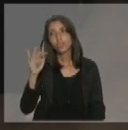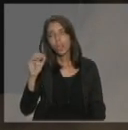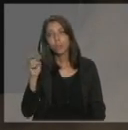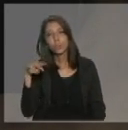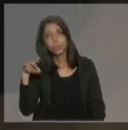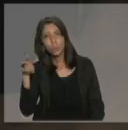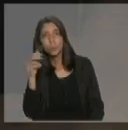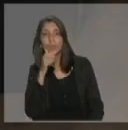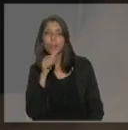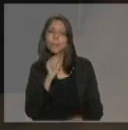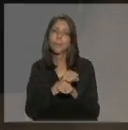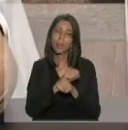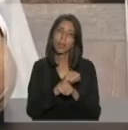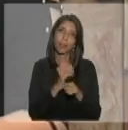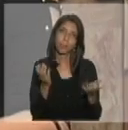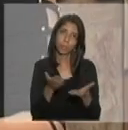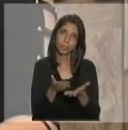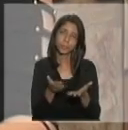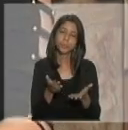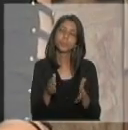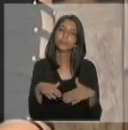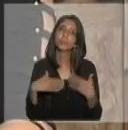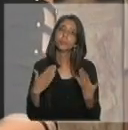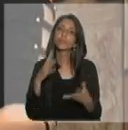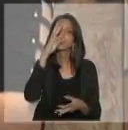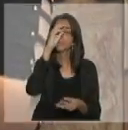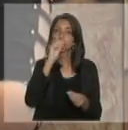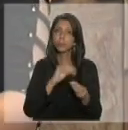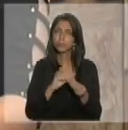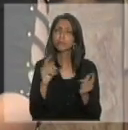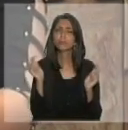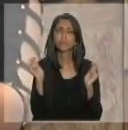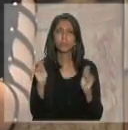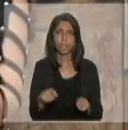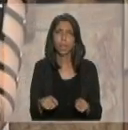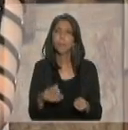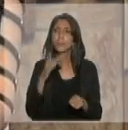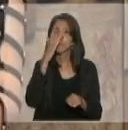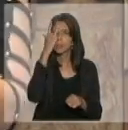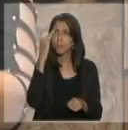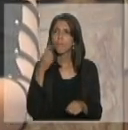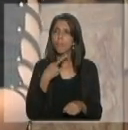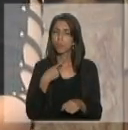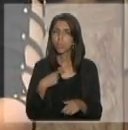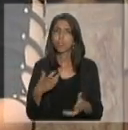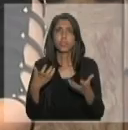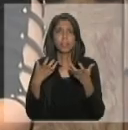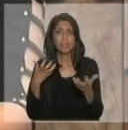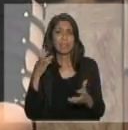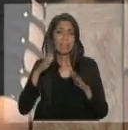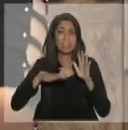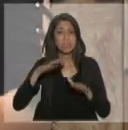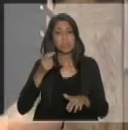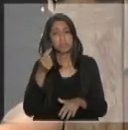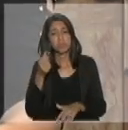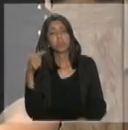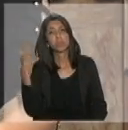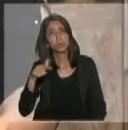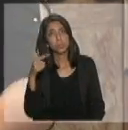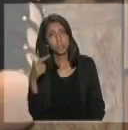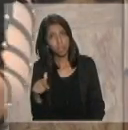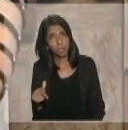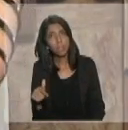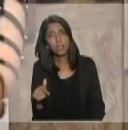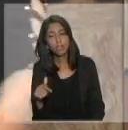Roberta está parando de dançar esse ano. Então, a gente pode concluir que é possível alguém que quer, mesmo sem ter condições